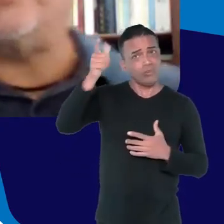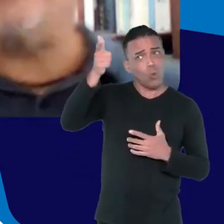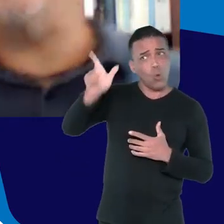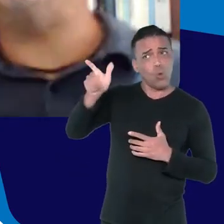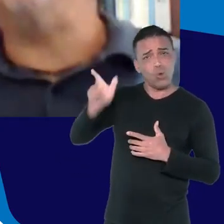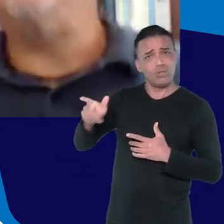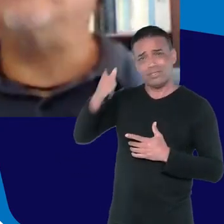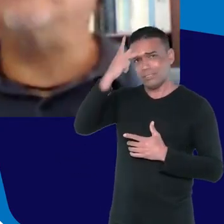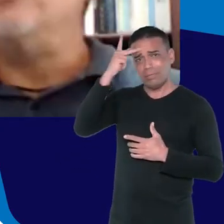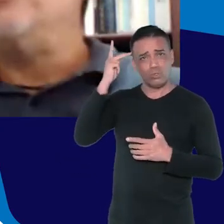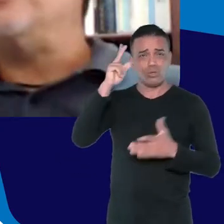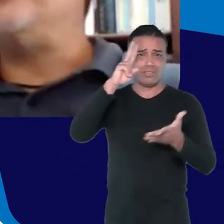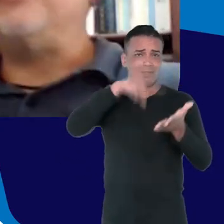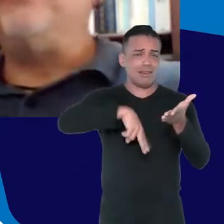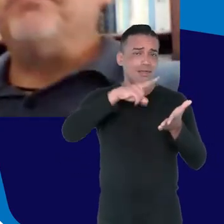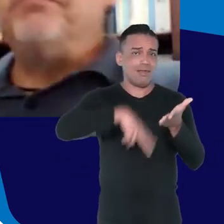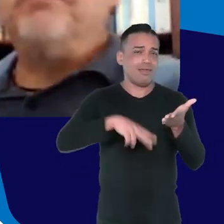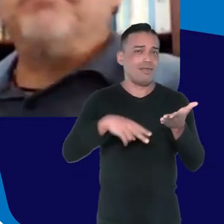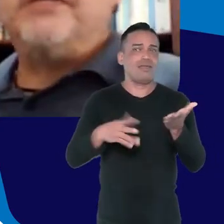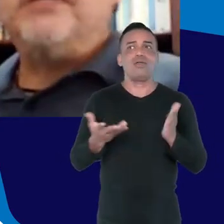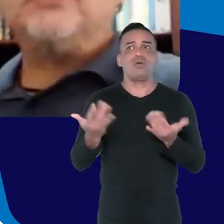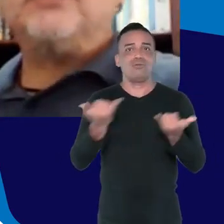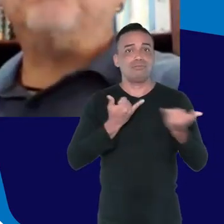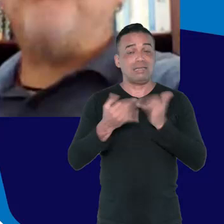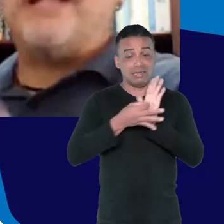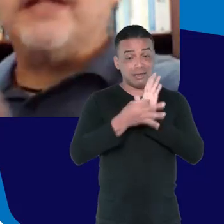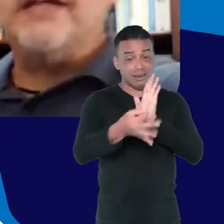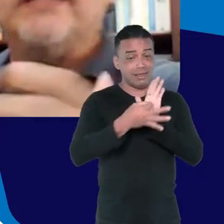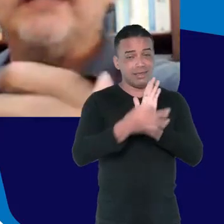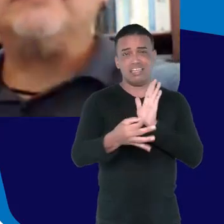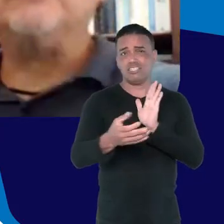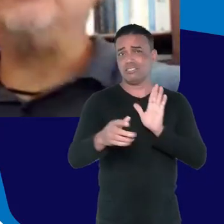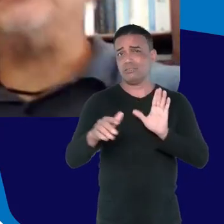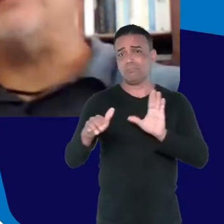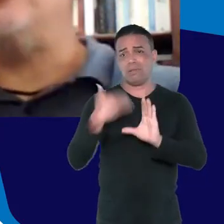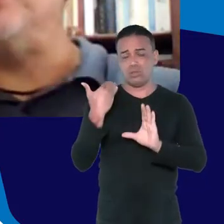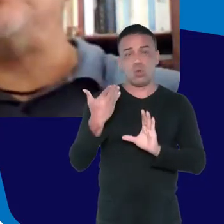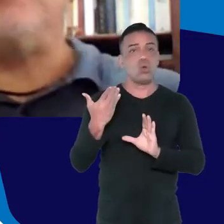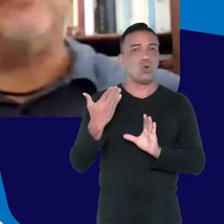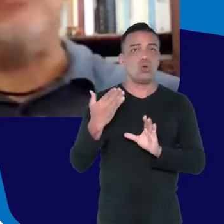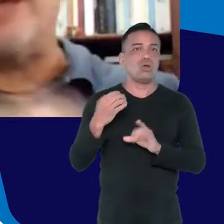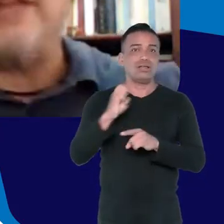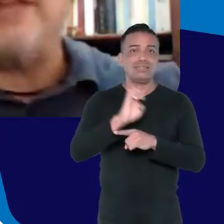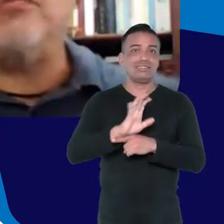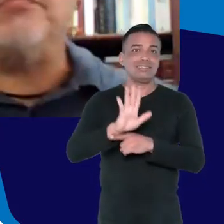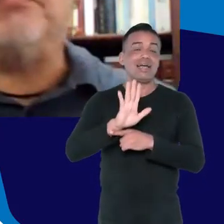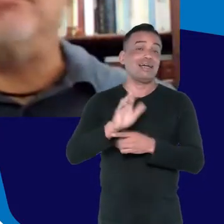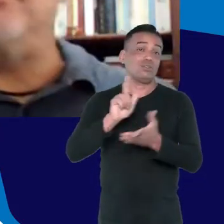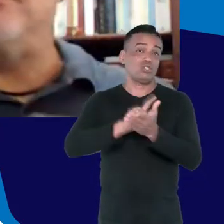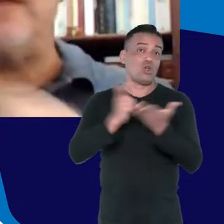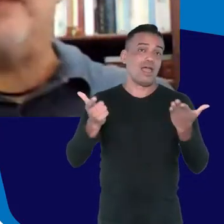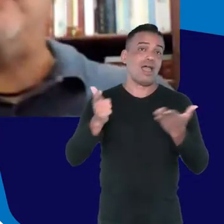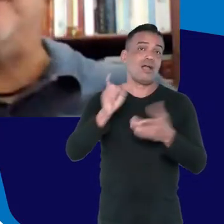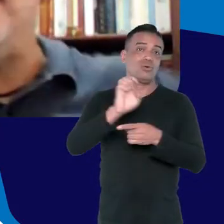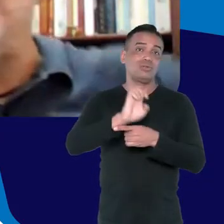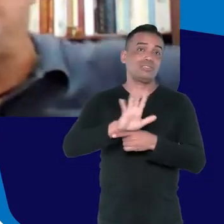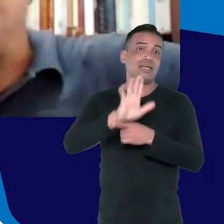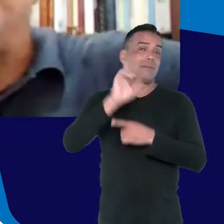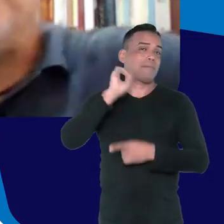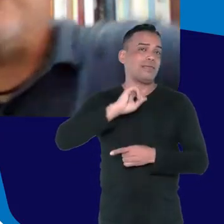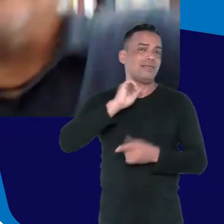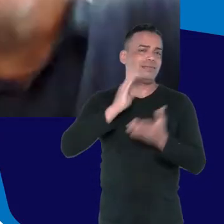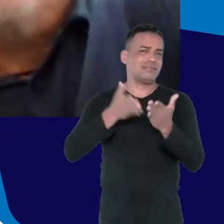pessoas leram, recebi críticas bacanas, o Estado de Minas fez um caderno inteiro